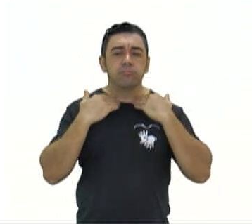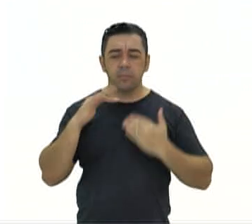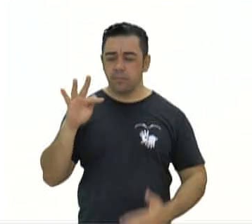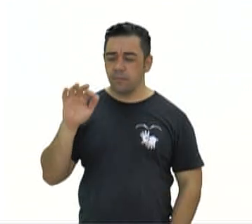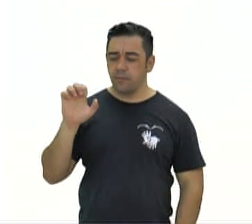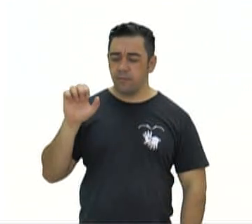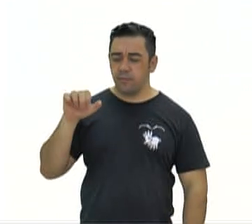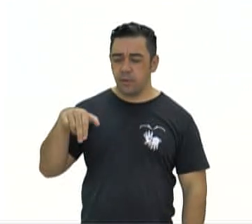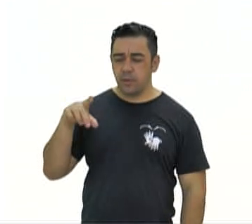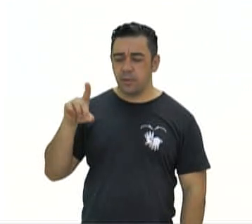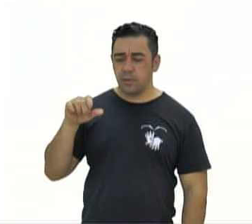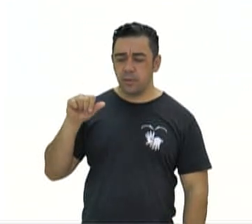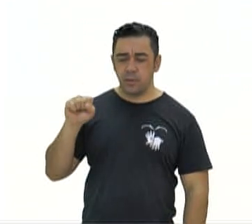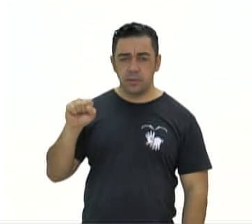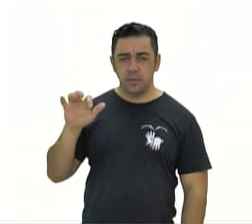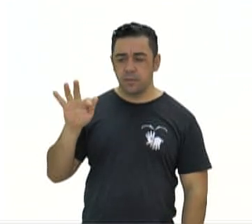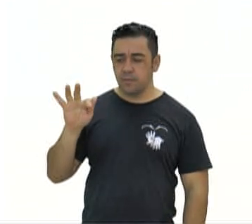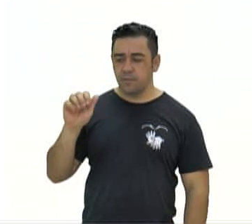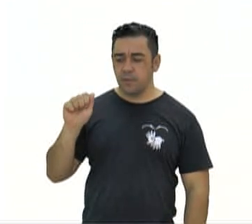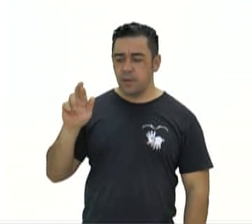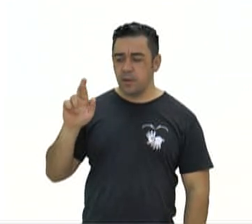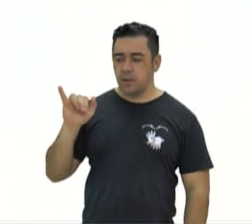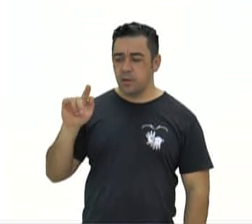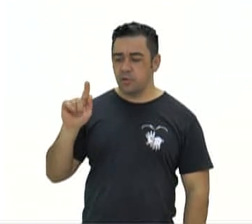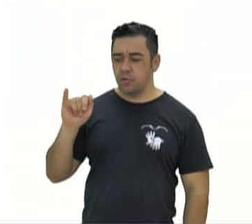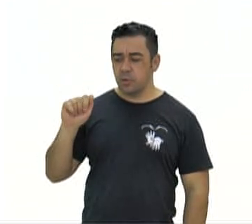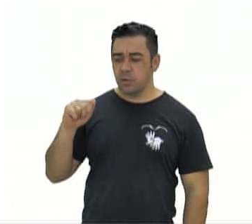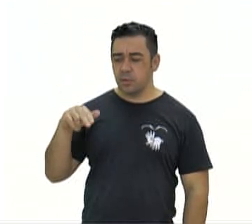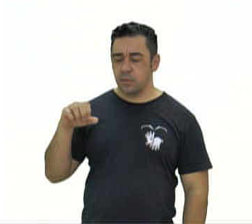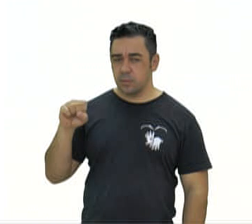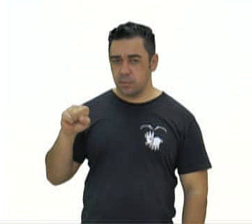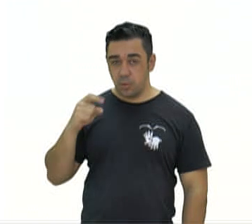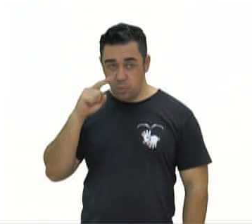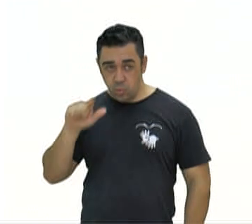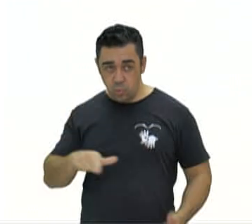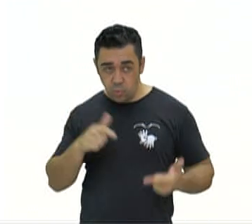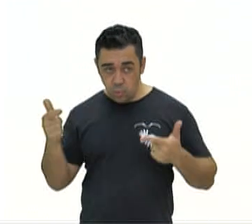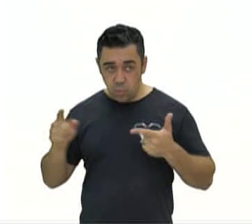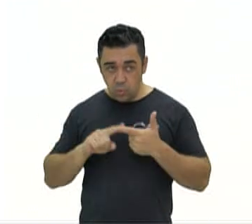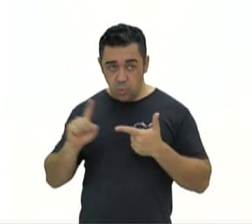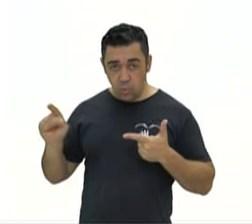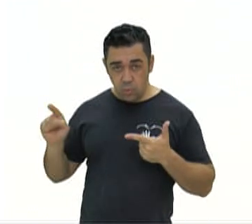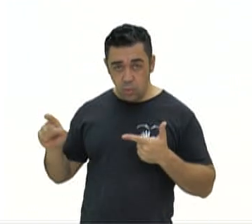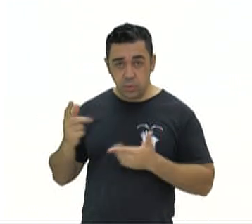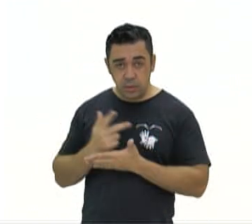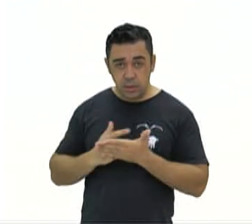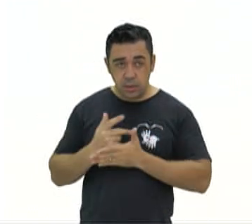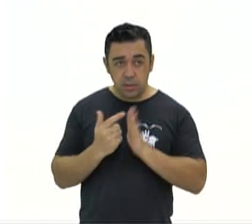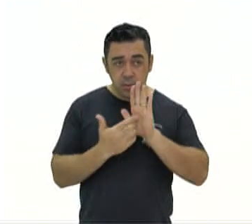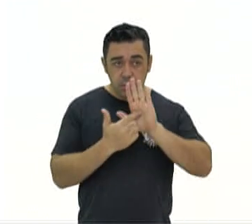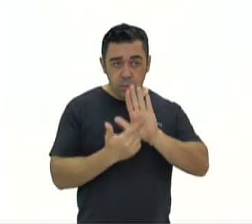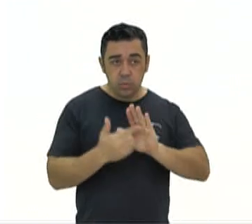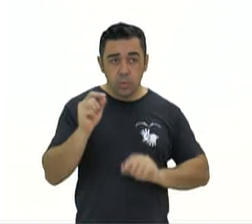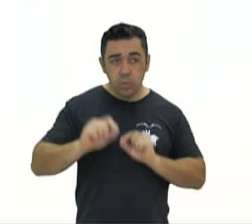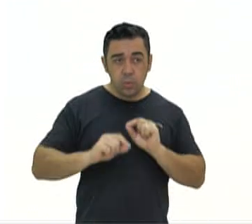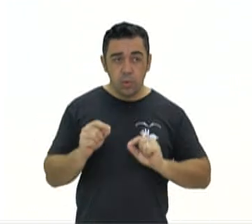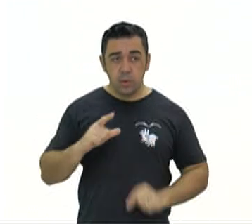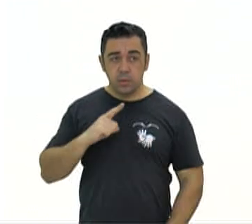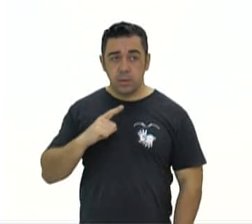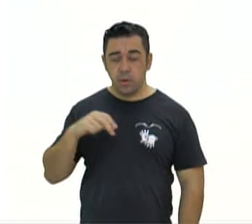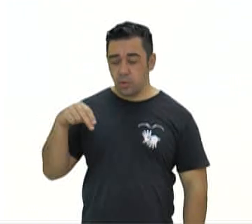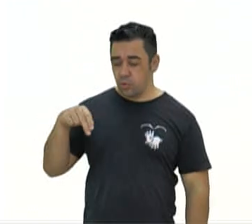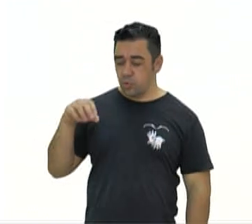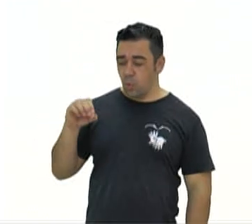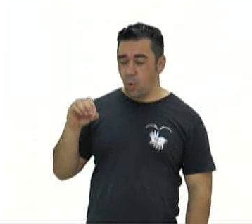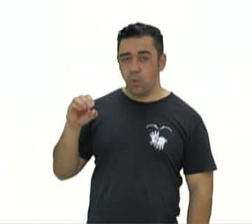que a gente perde ao longo do desenvolvimento do embrião. E aqui esse outro desenho que vocês estão vendo, está mostrando ali para vocês a notocorda,